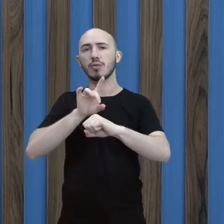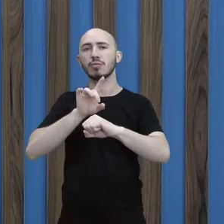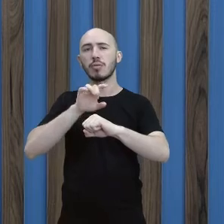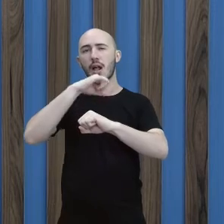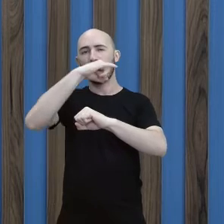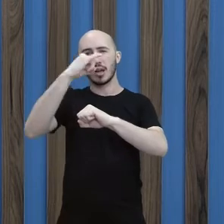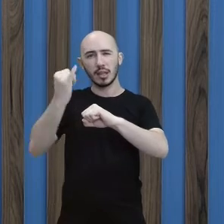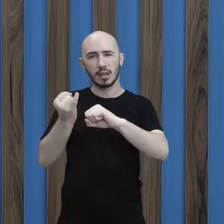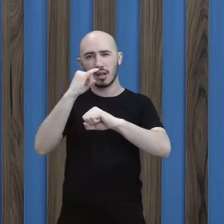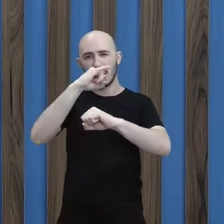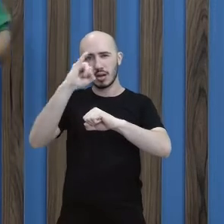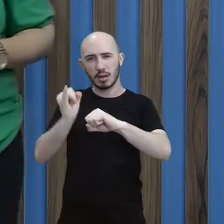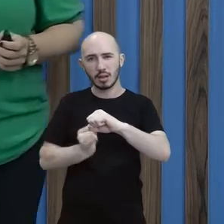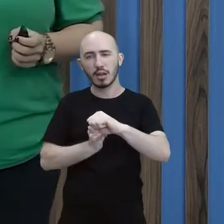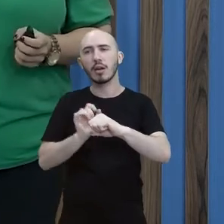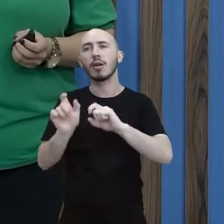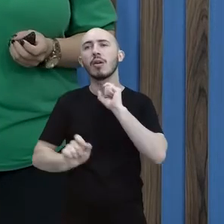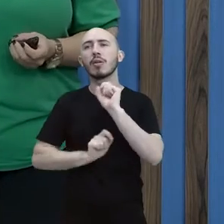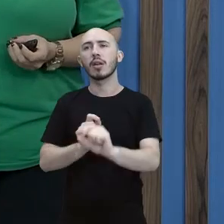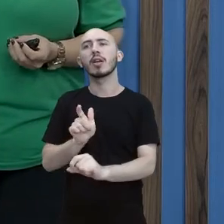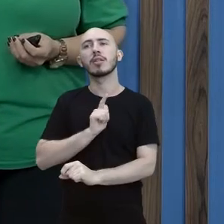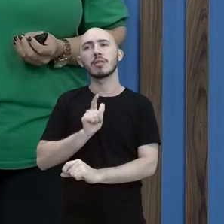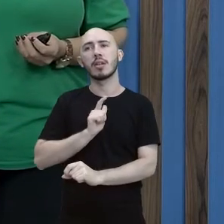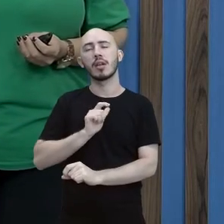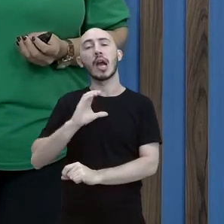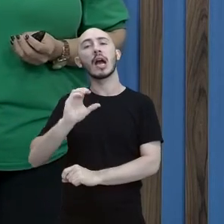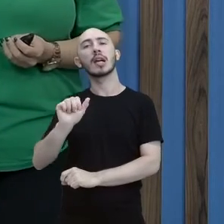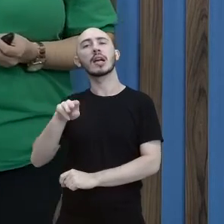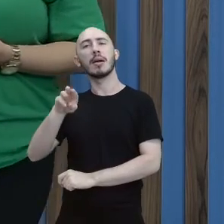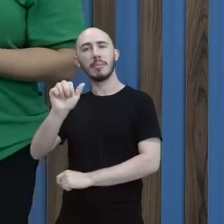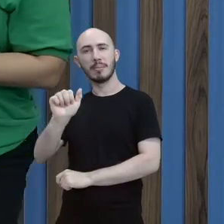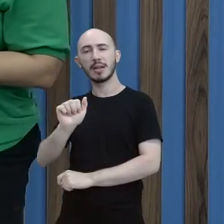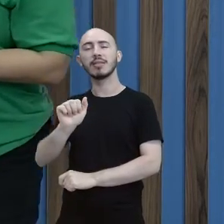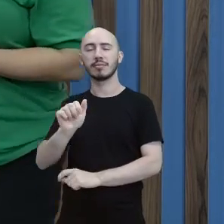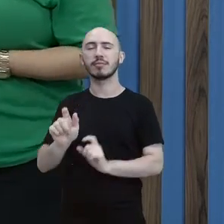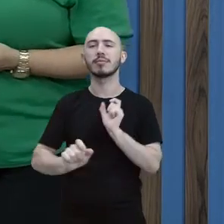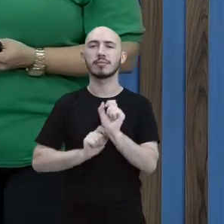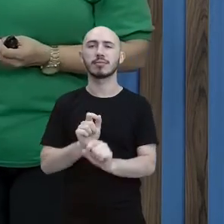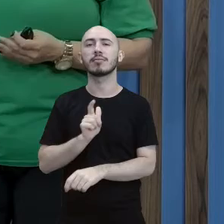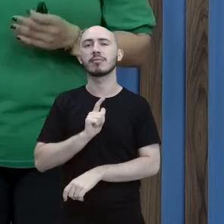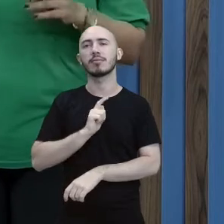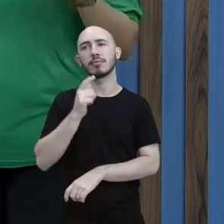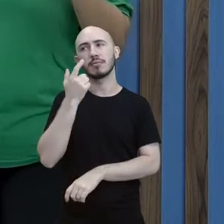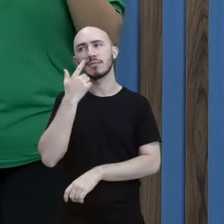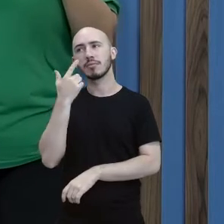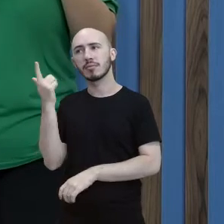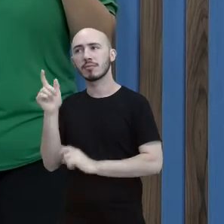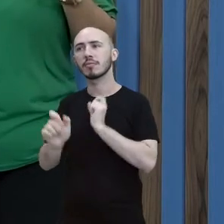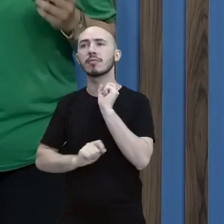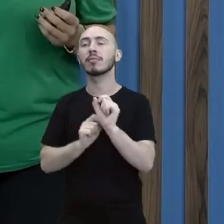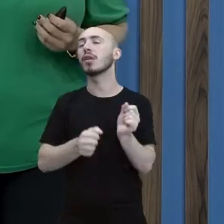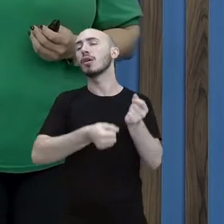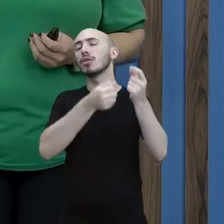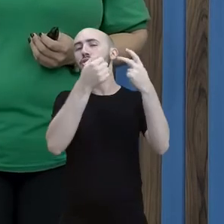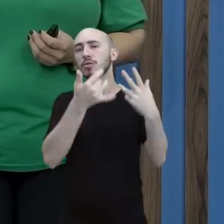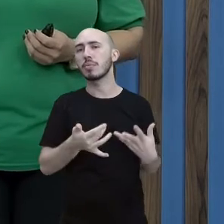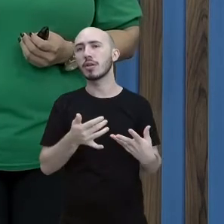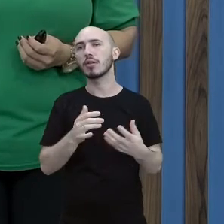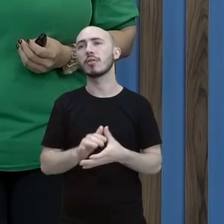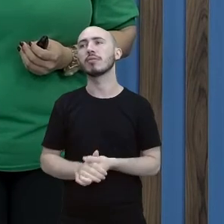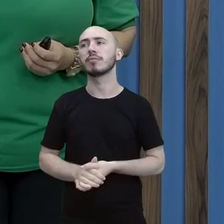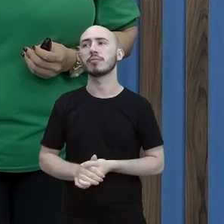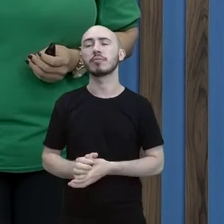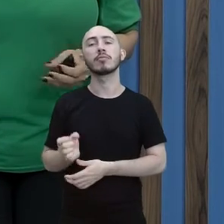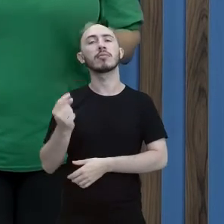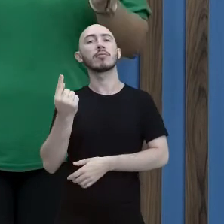mais externa, forma uma camada, tá certo? Então, nessa história aí, ele falou que um